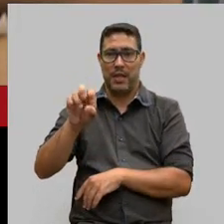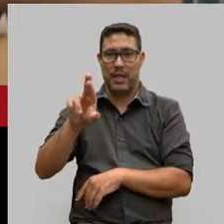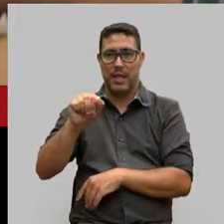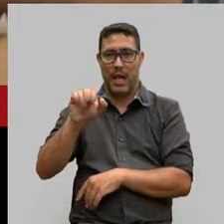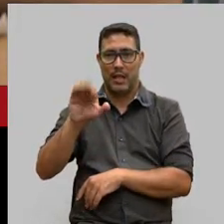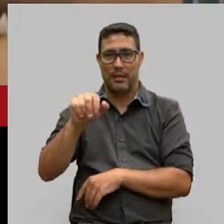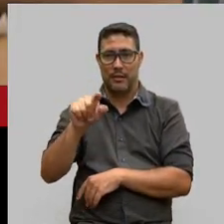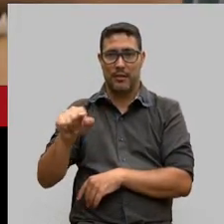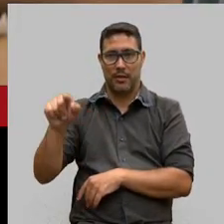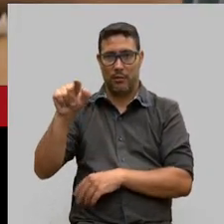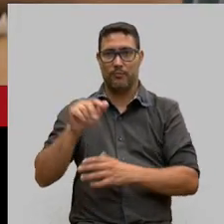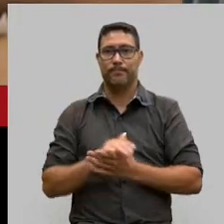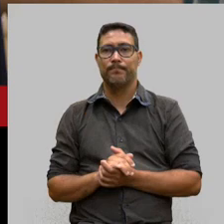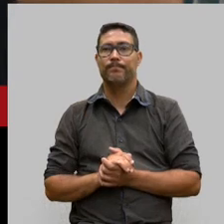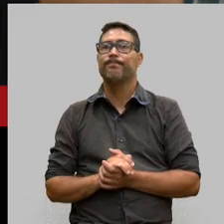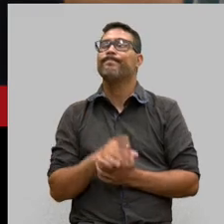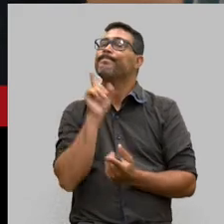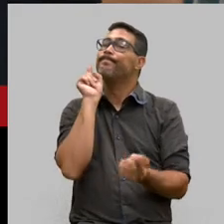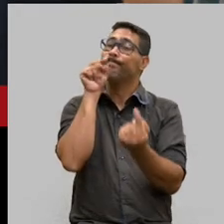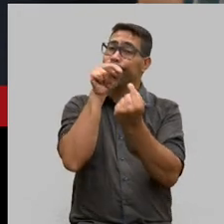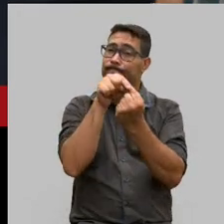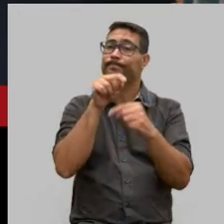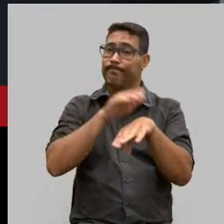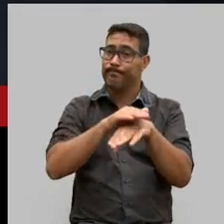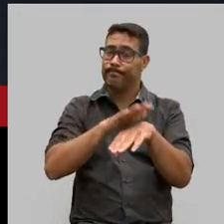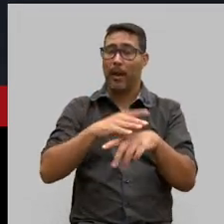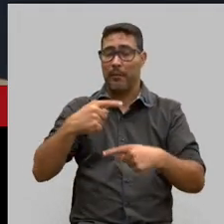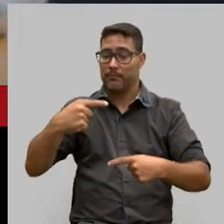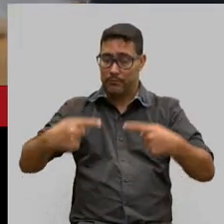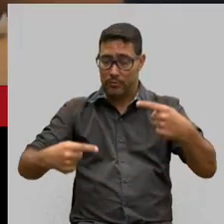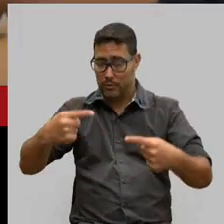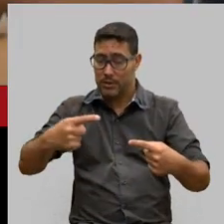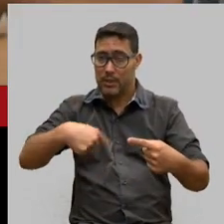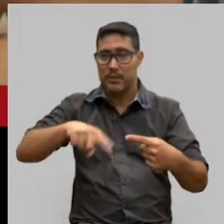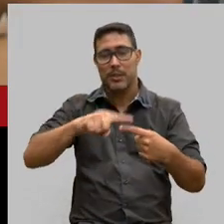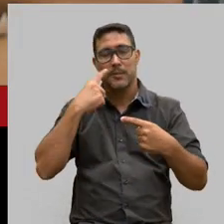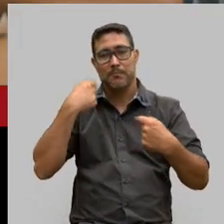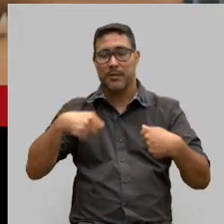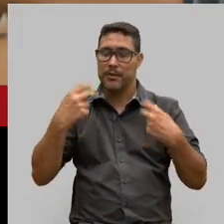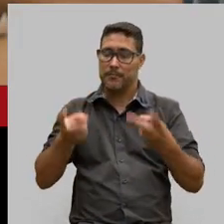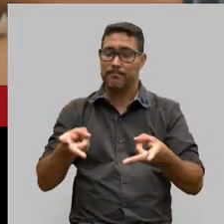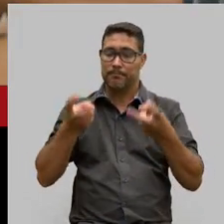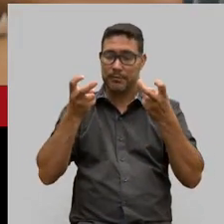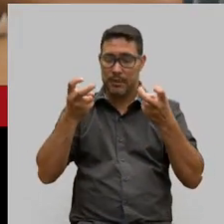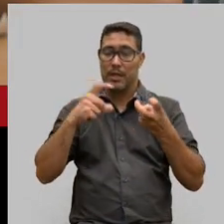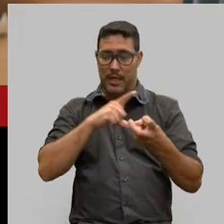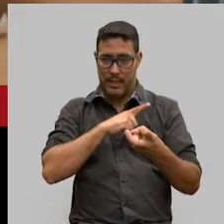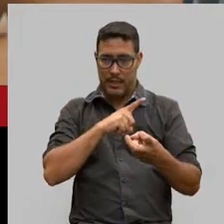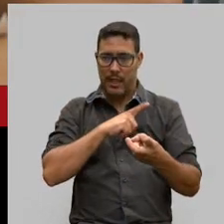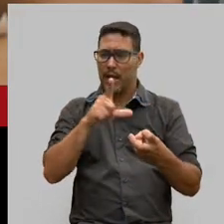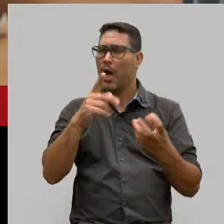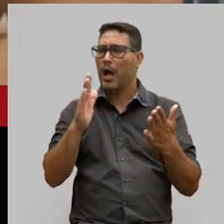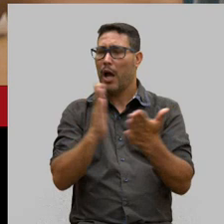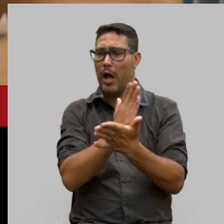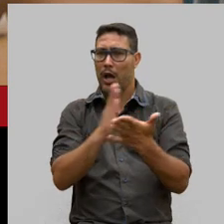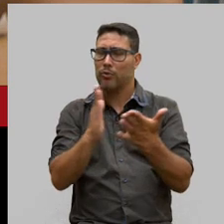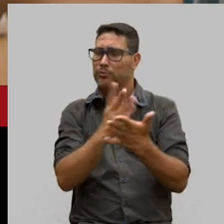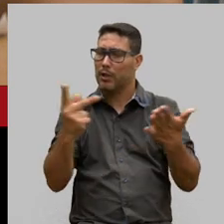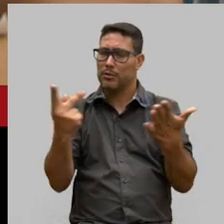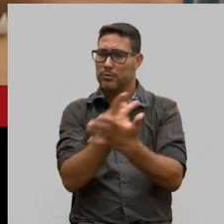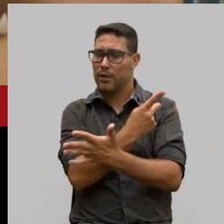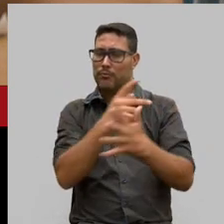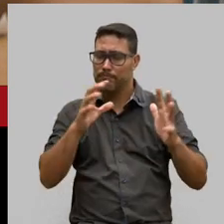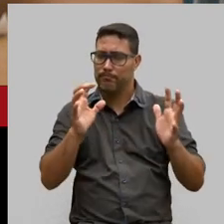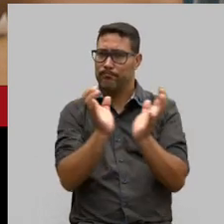dessas políticas convém observar que há ações direcionadas para pessoas com deficiência em geral incluídas